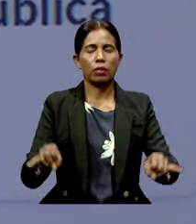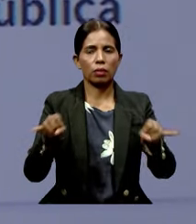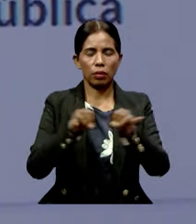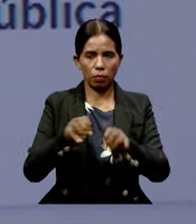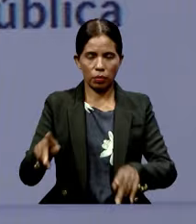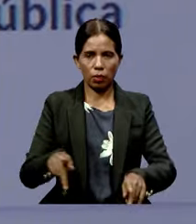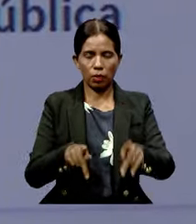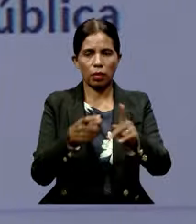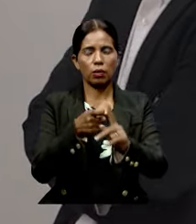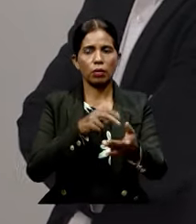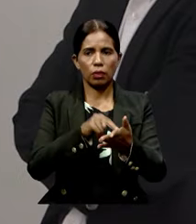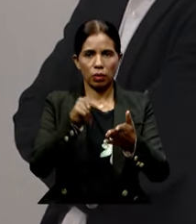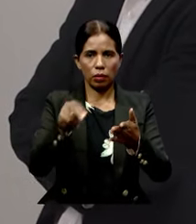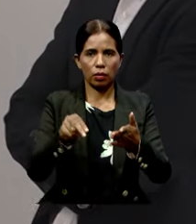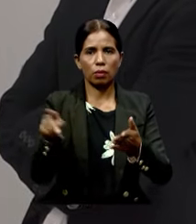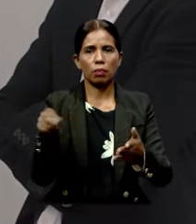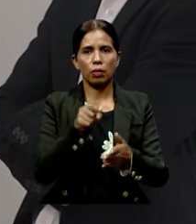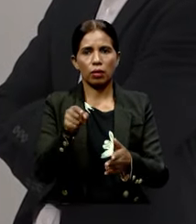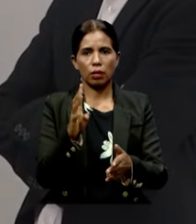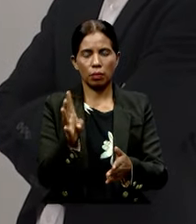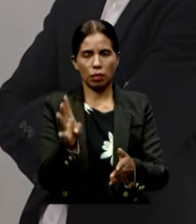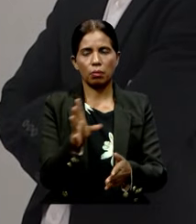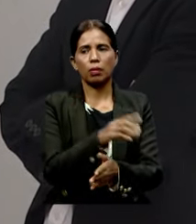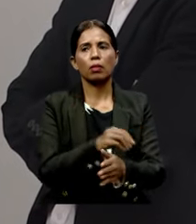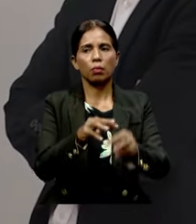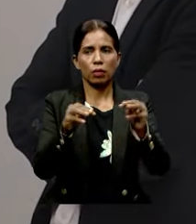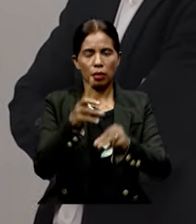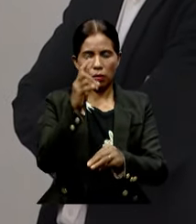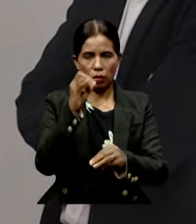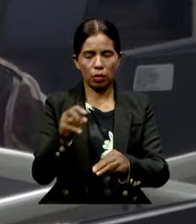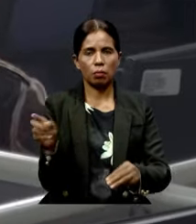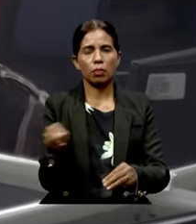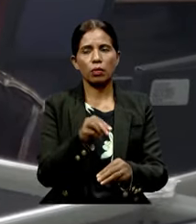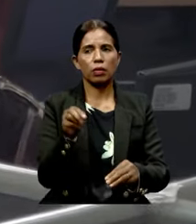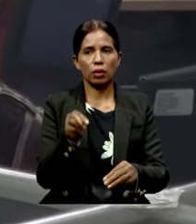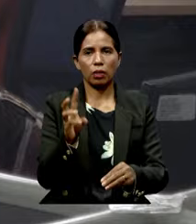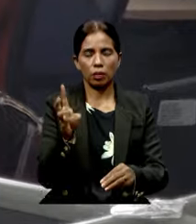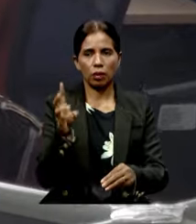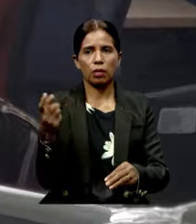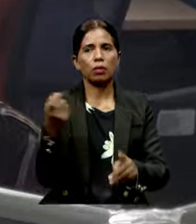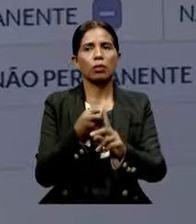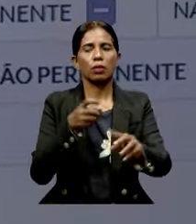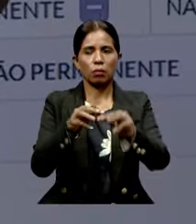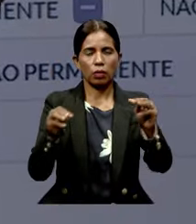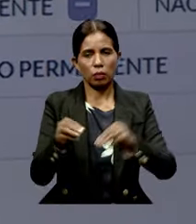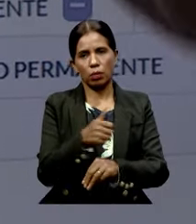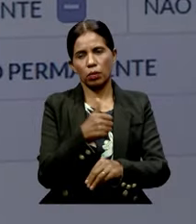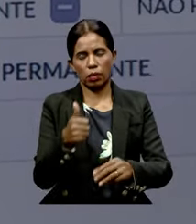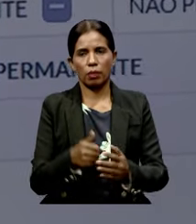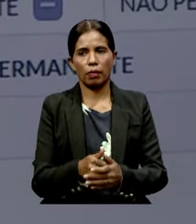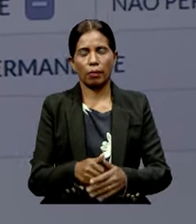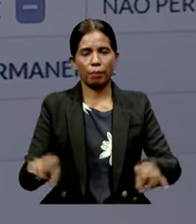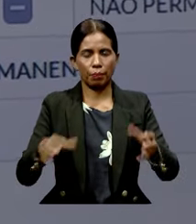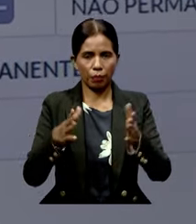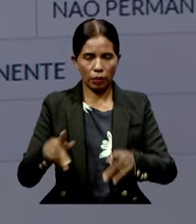público husi número ne porcento hat nulu e município de li porcento ne nulu husi município sira. Além de ne